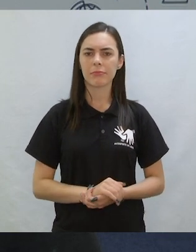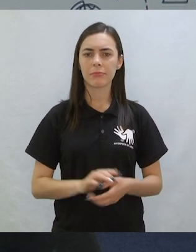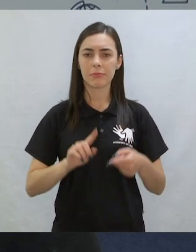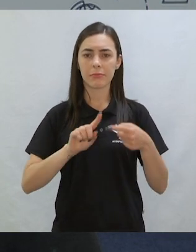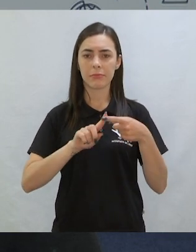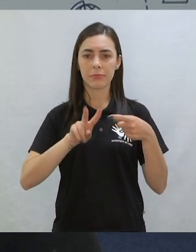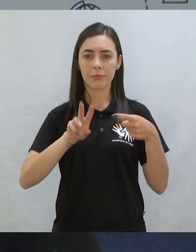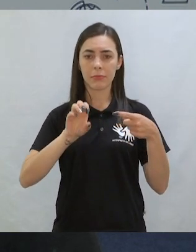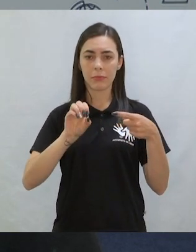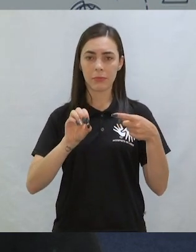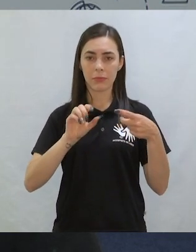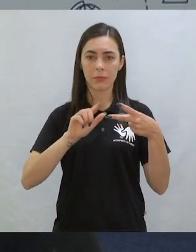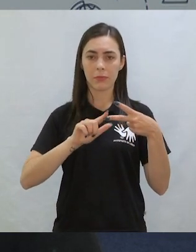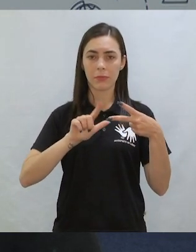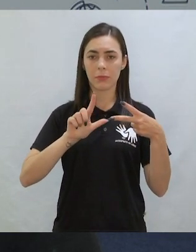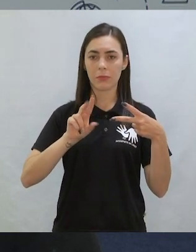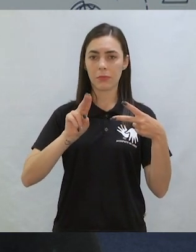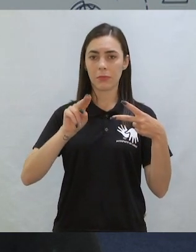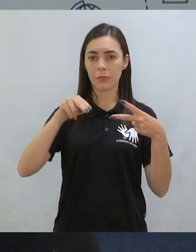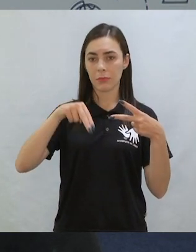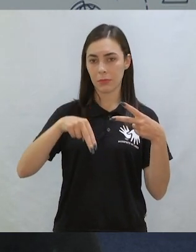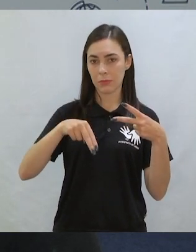em sílaba?